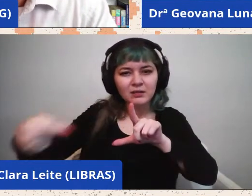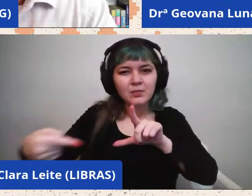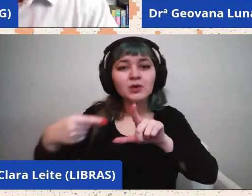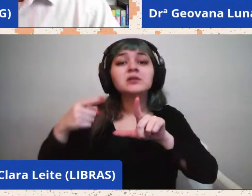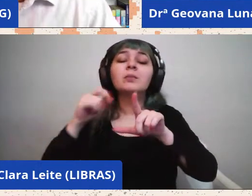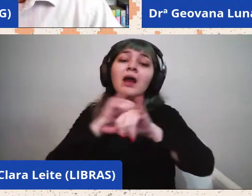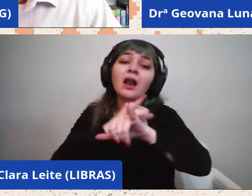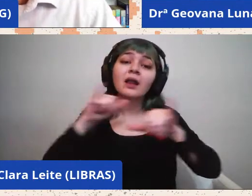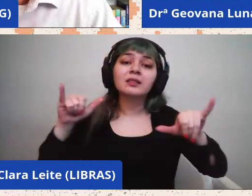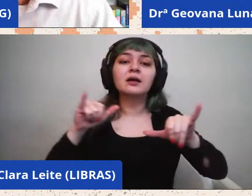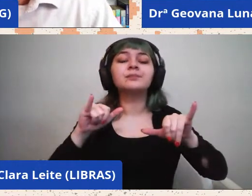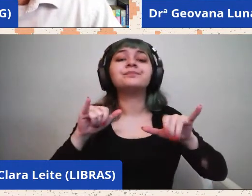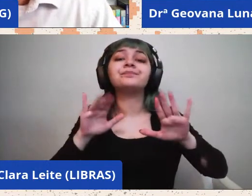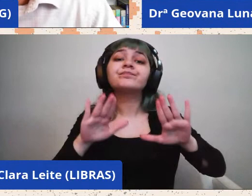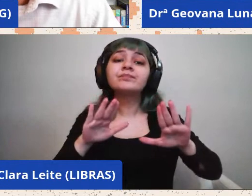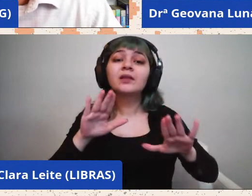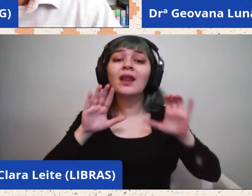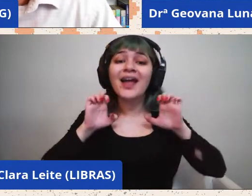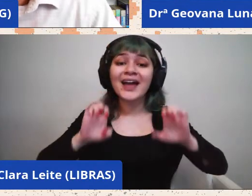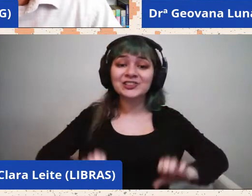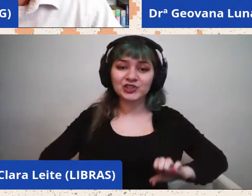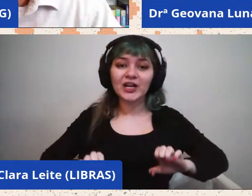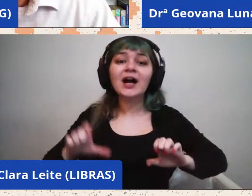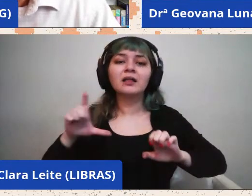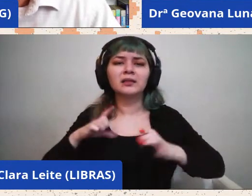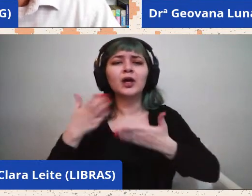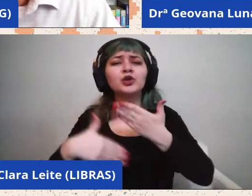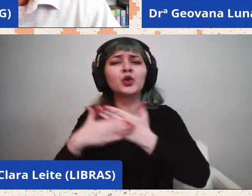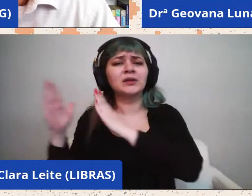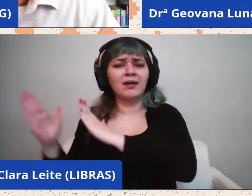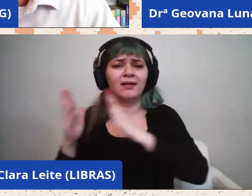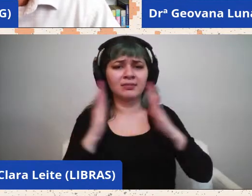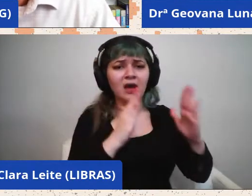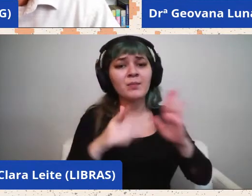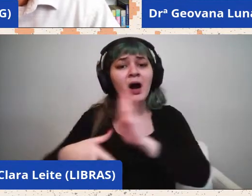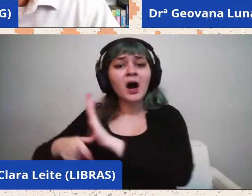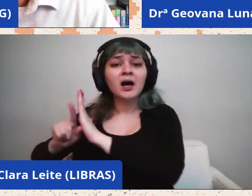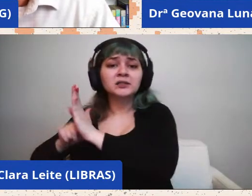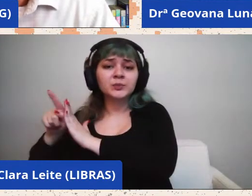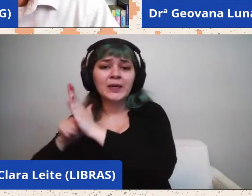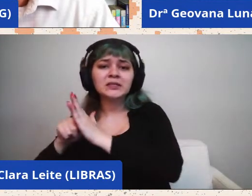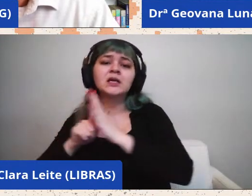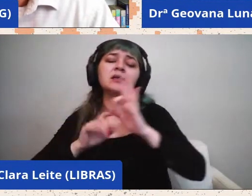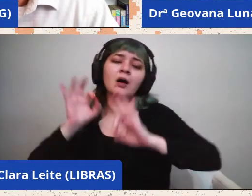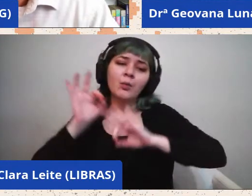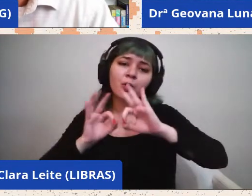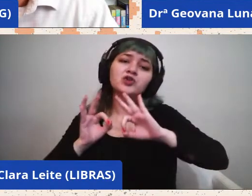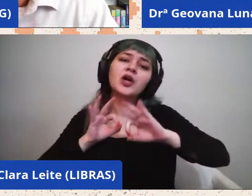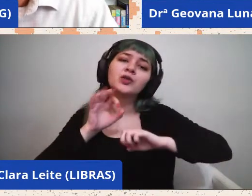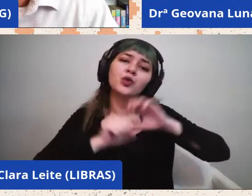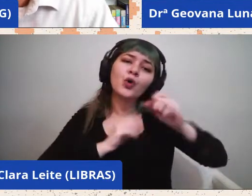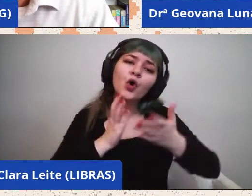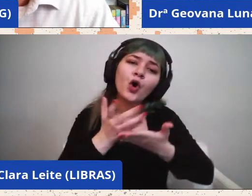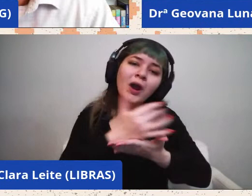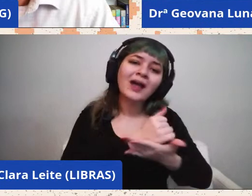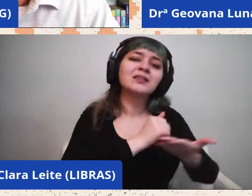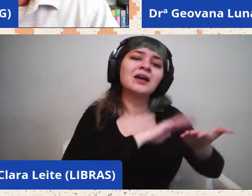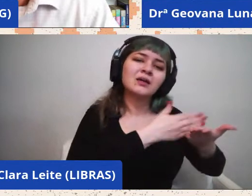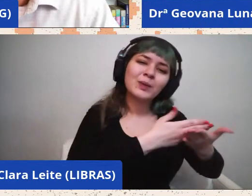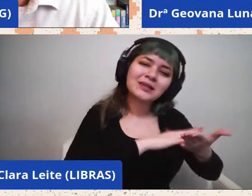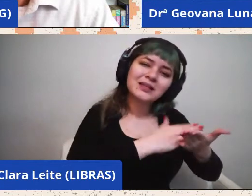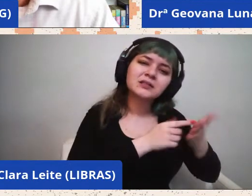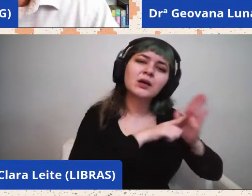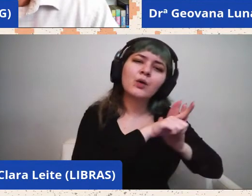alertar para isso. Mas a ética, ela passa antes da pesquisa, no projeto, na coleta, na interpretação e análise,